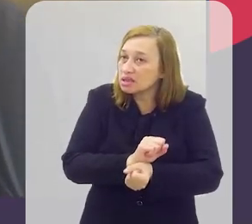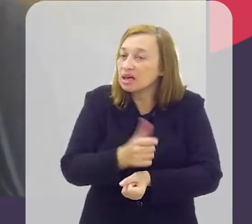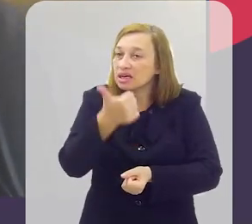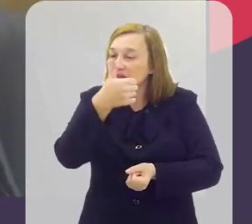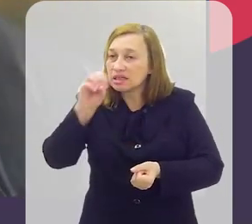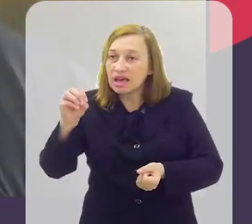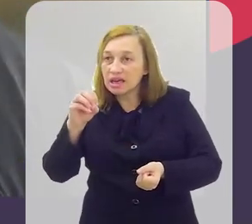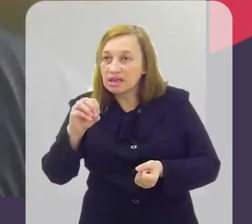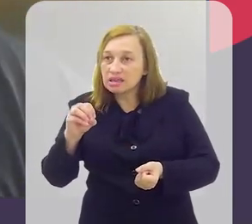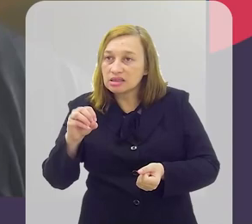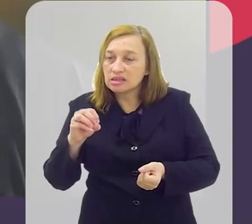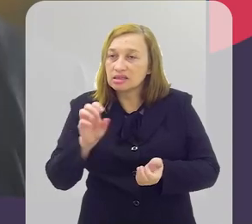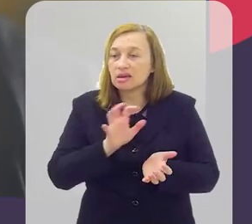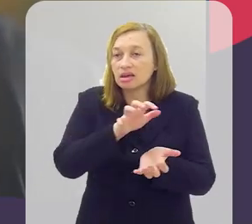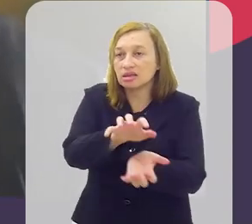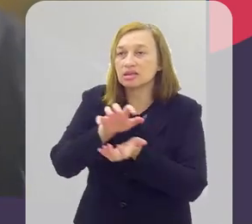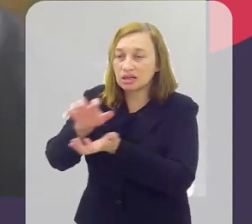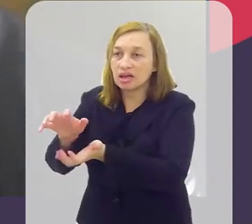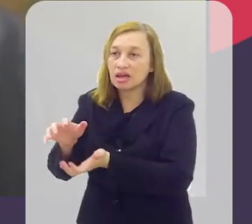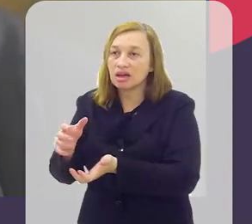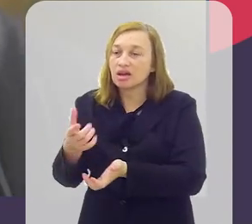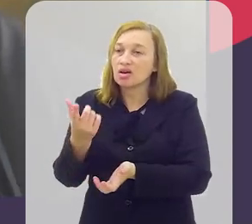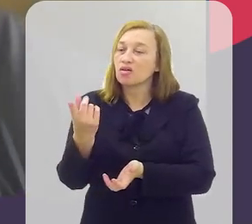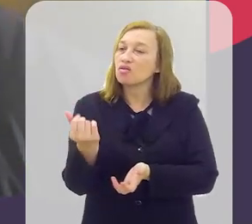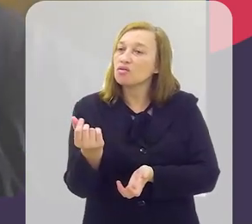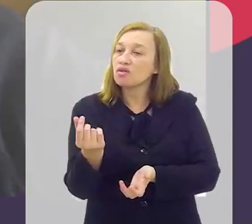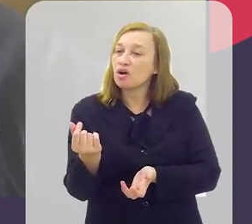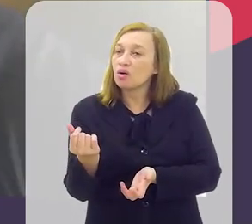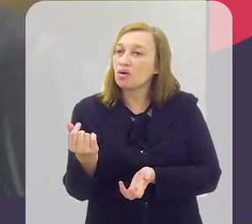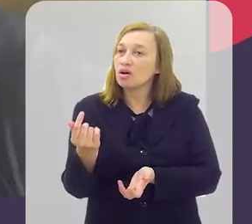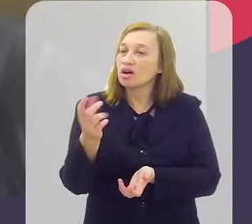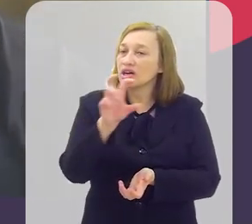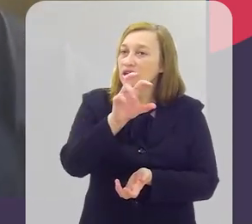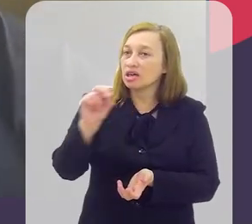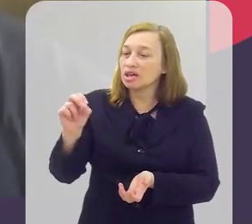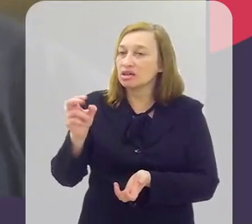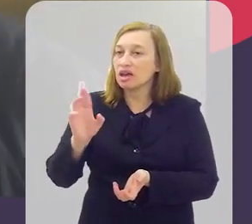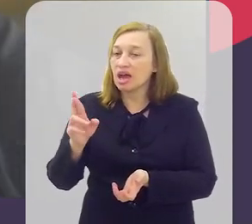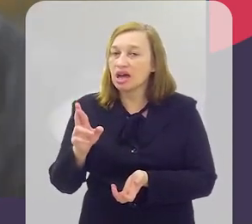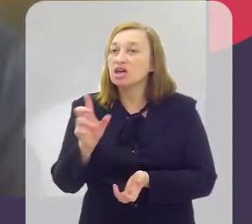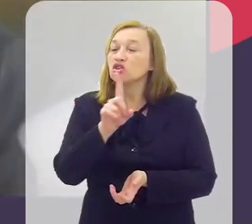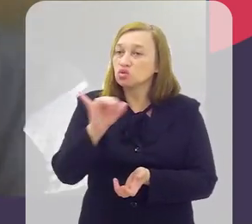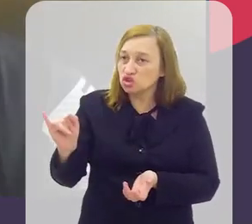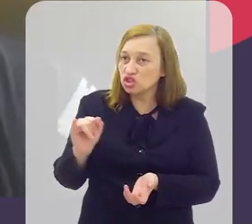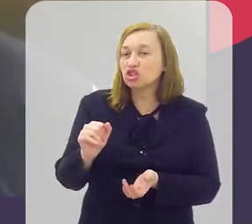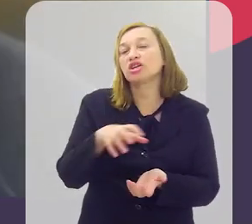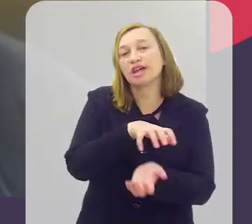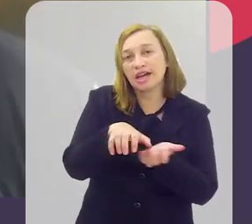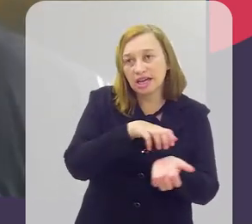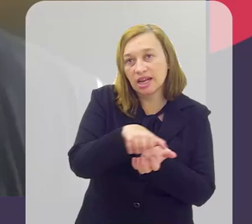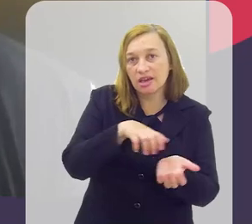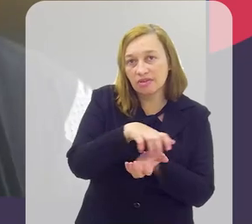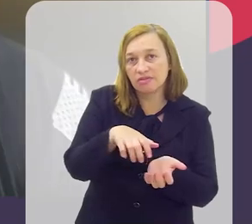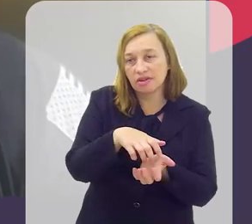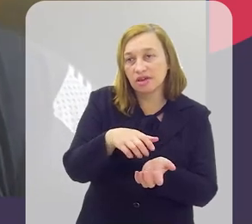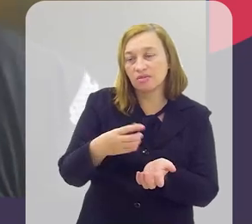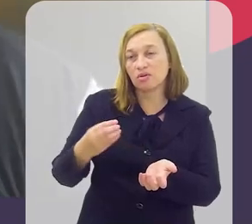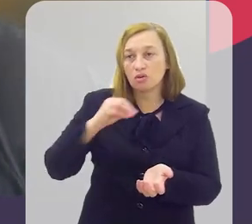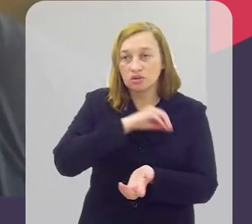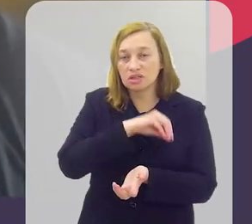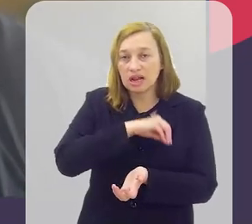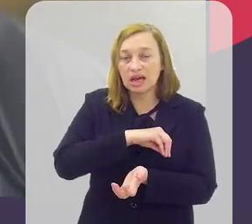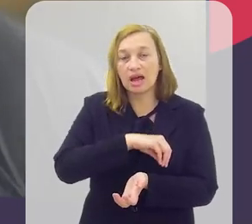faça 10 entregas e ganhe R$ 200. O aplicativo não faz isso o ano inteiro, aí deixa para fazer no dia da greve, né? A gente